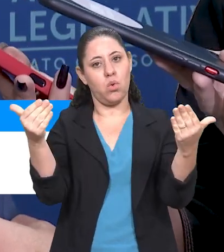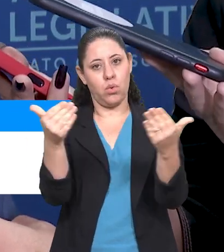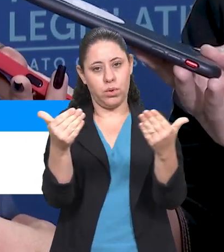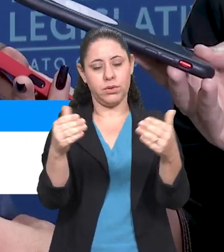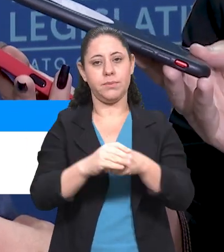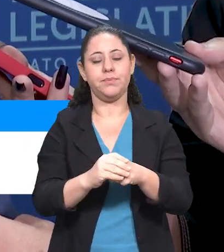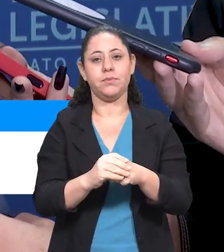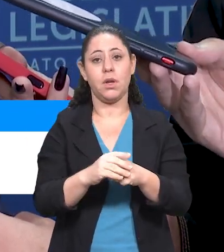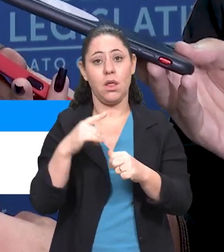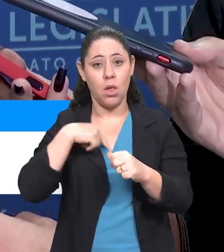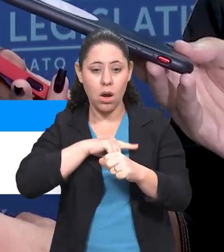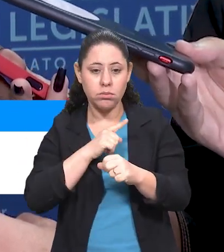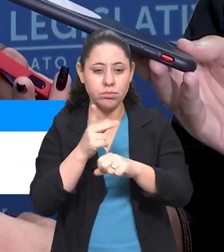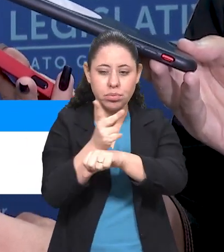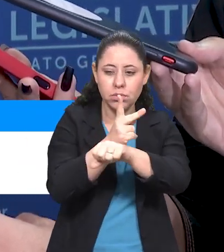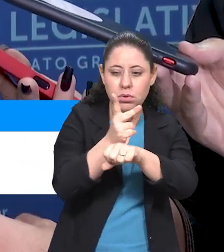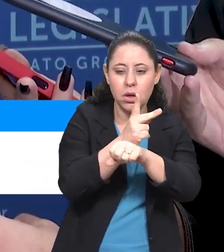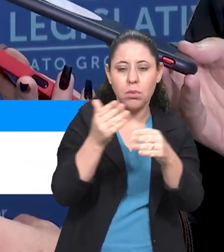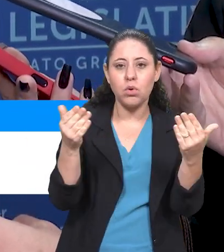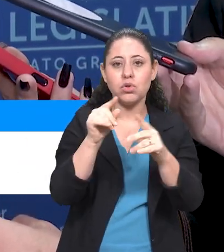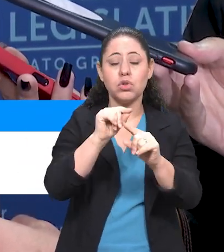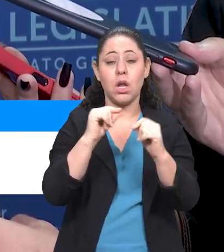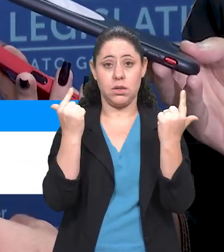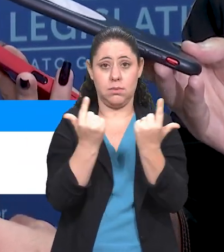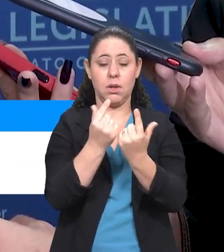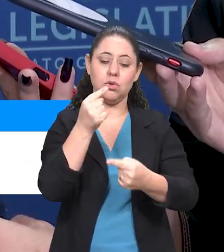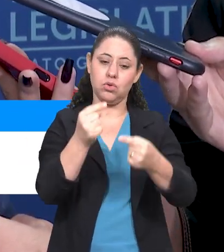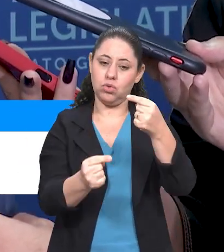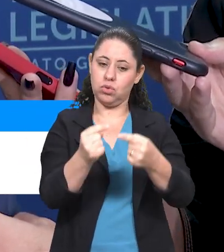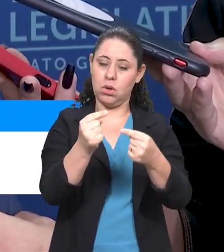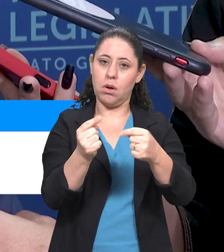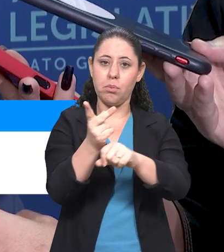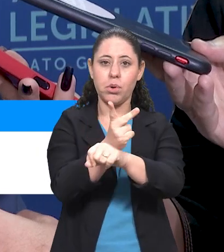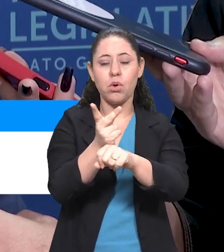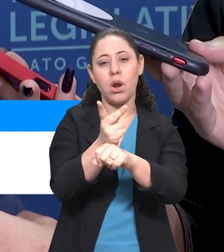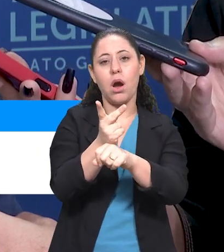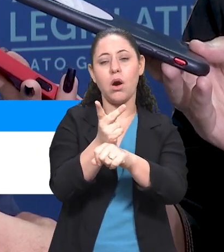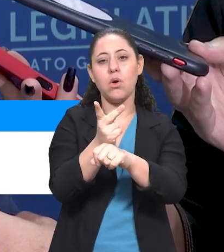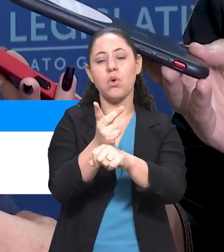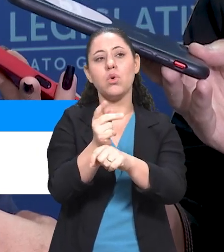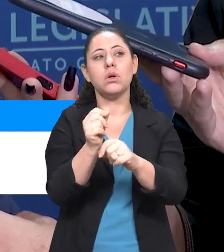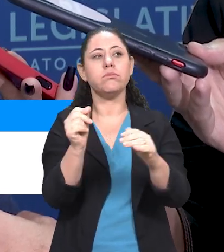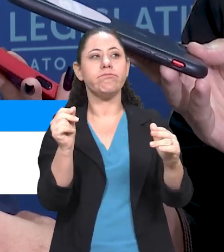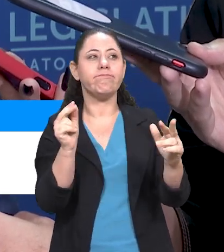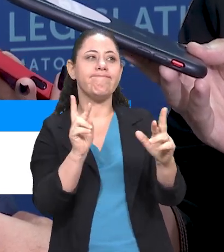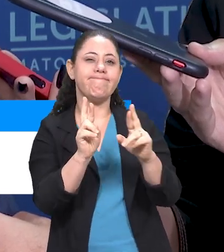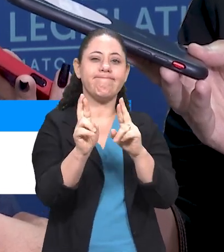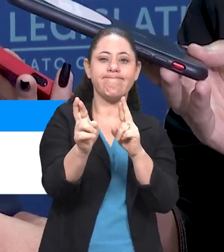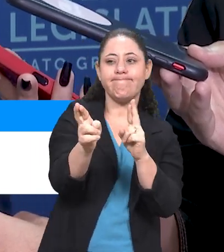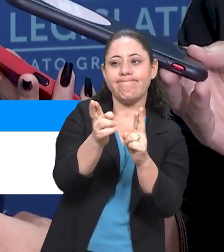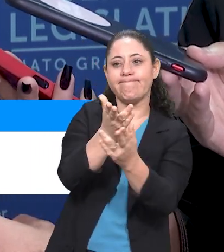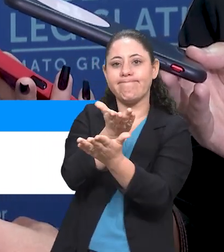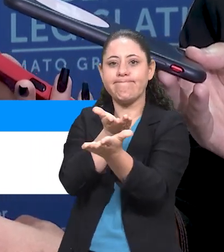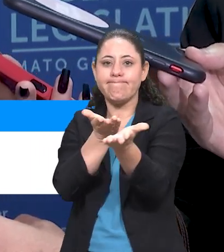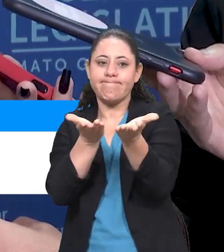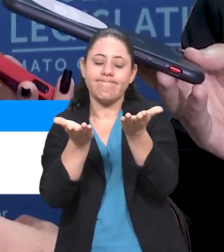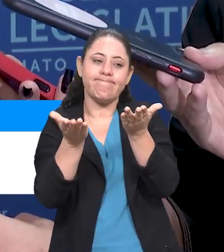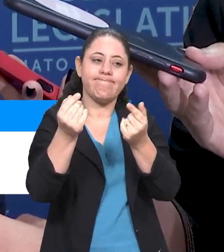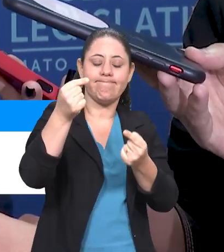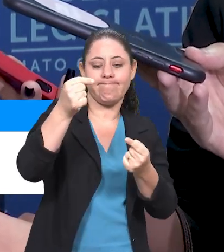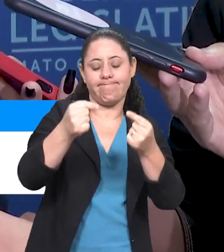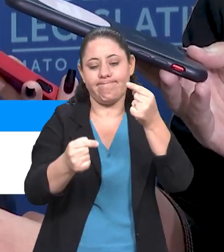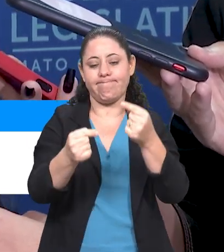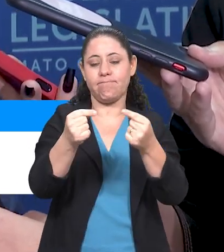hoje e nós buscamos aqui na Assembleia agora fazer o debate para buscar eh nos descensos a